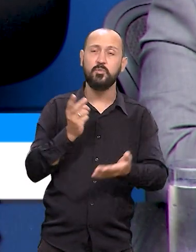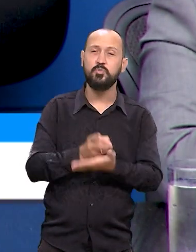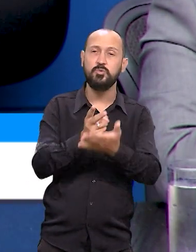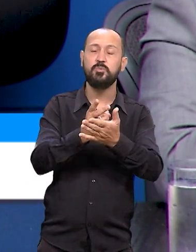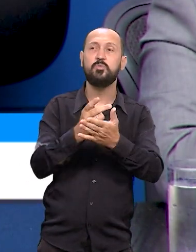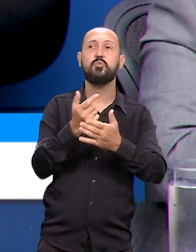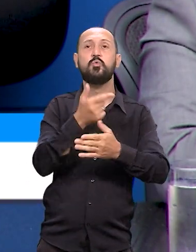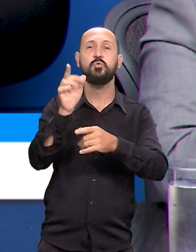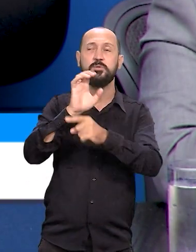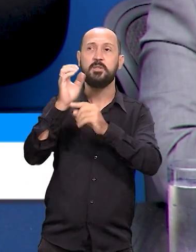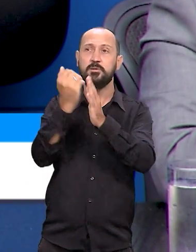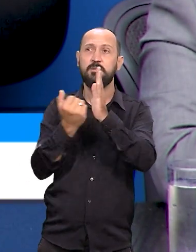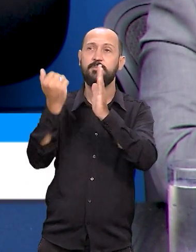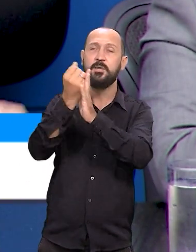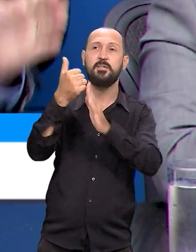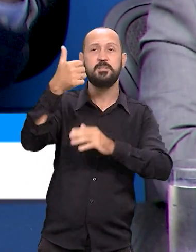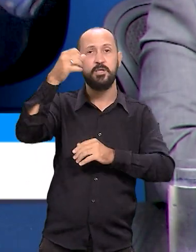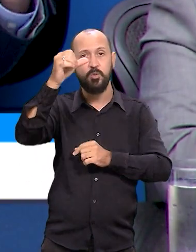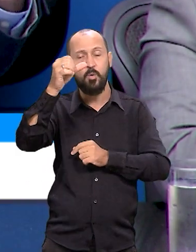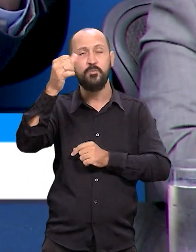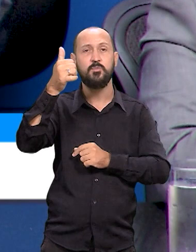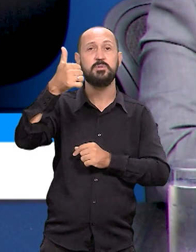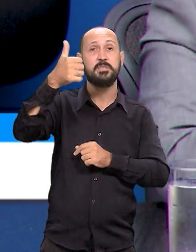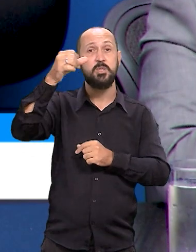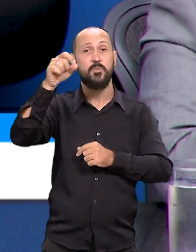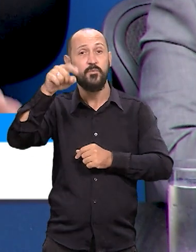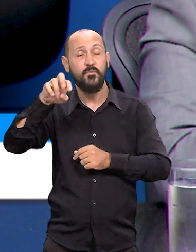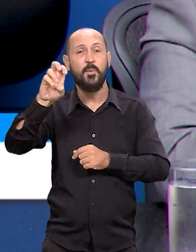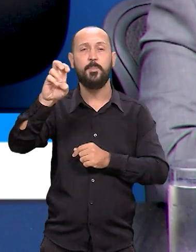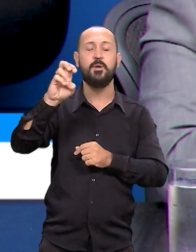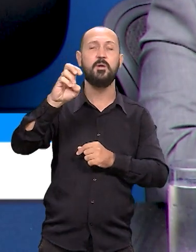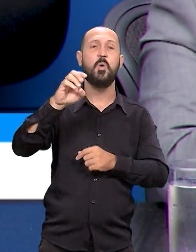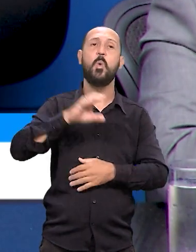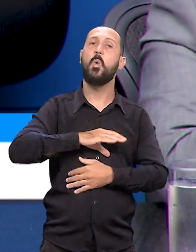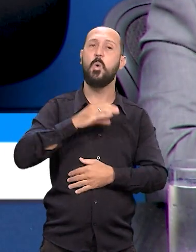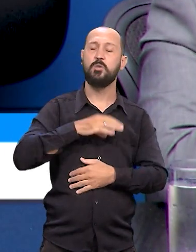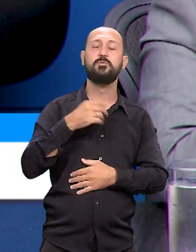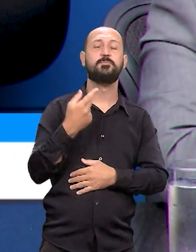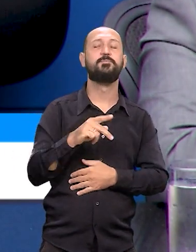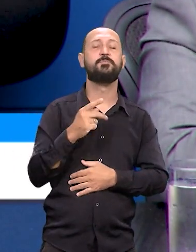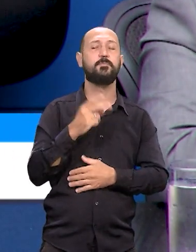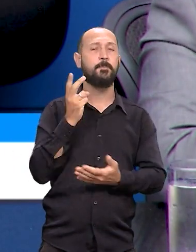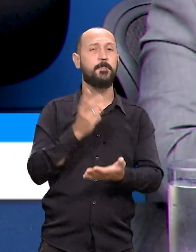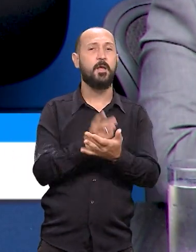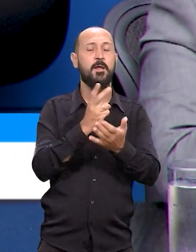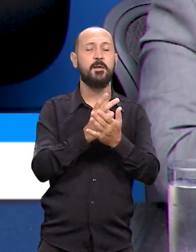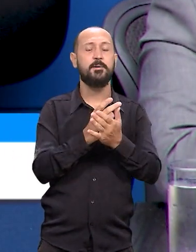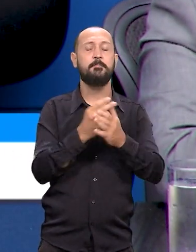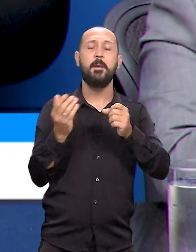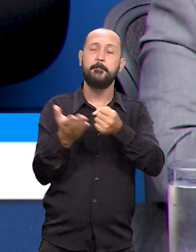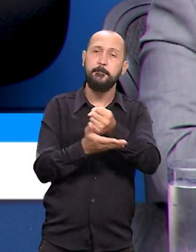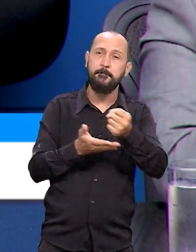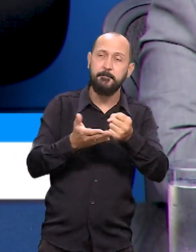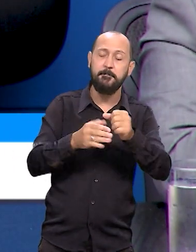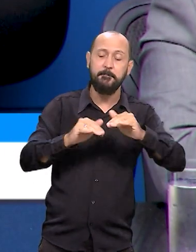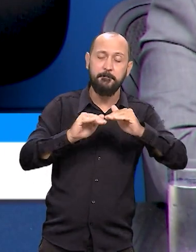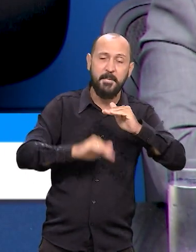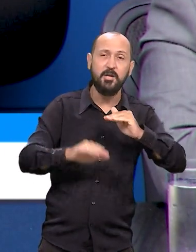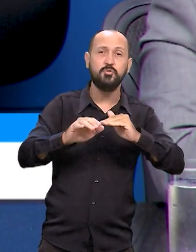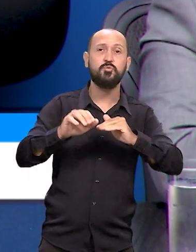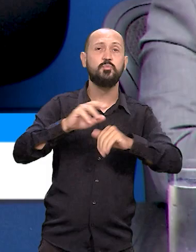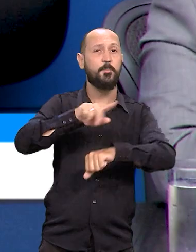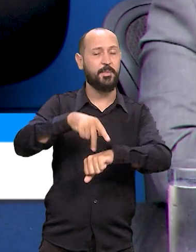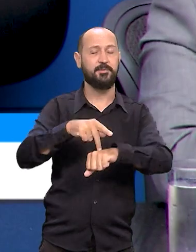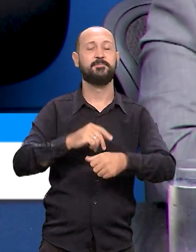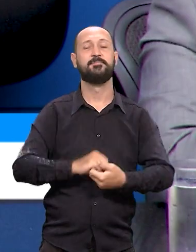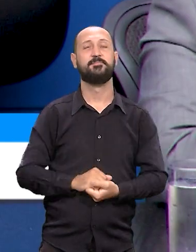nesse momento em que todos os estados estão subindo ou para 19 ou para 19,5, atitude corajosa de ter a alíquota mais baixa de